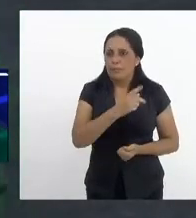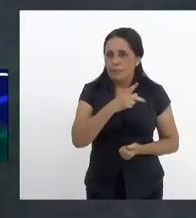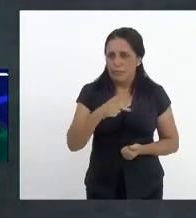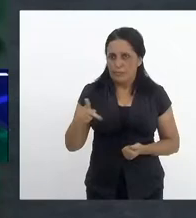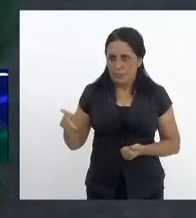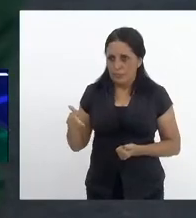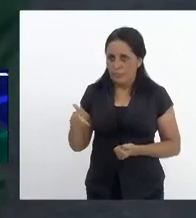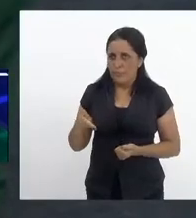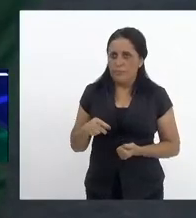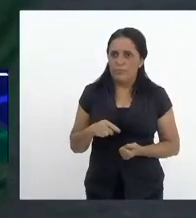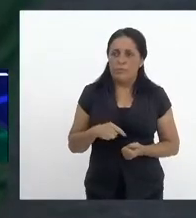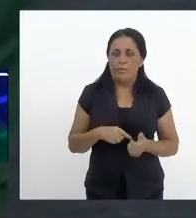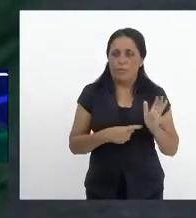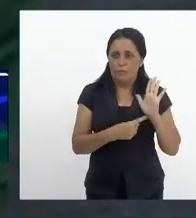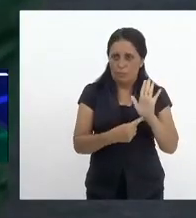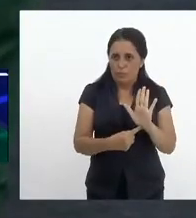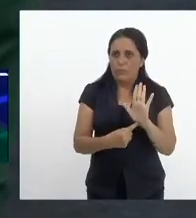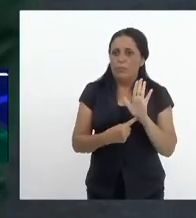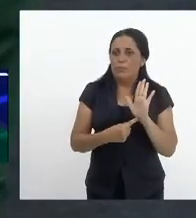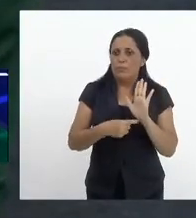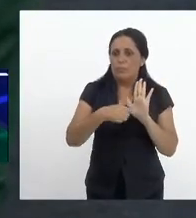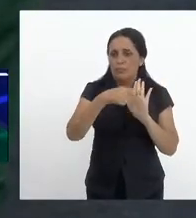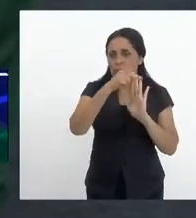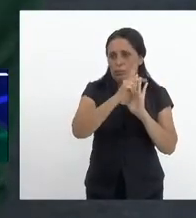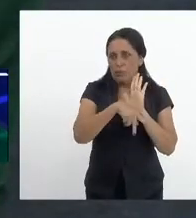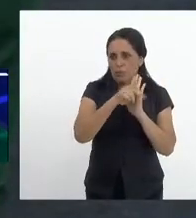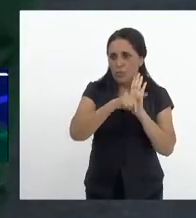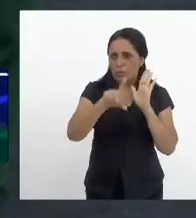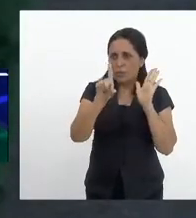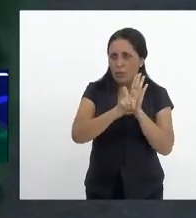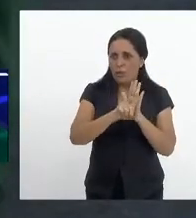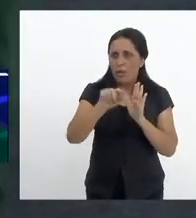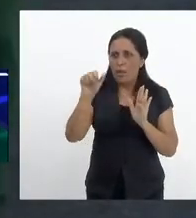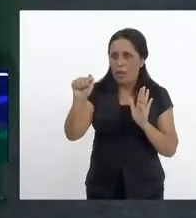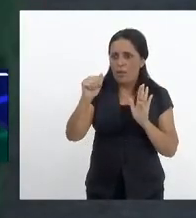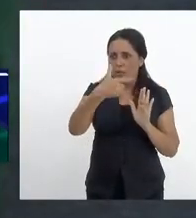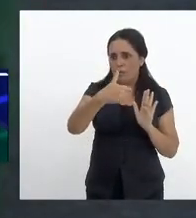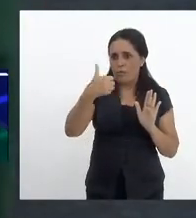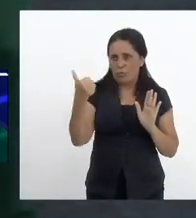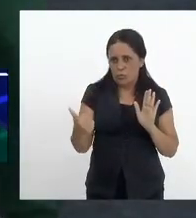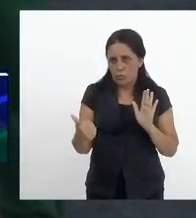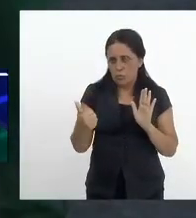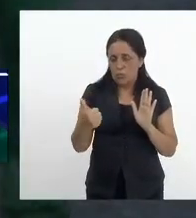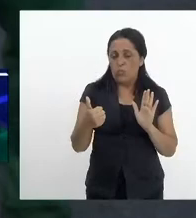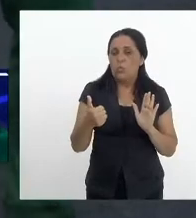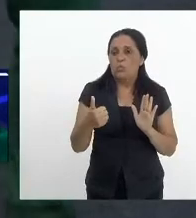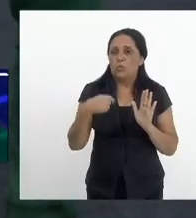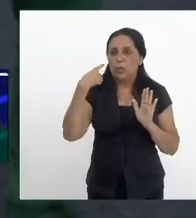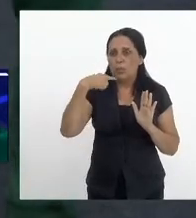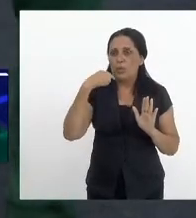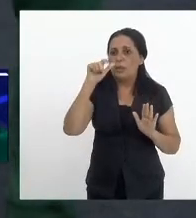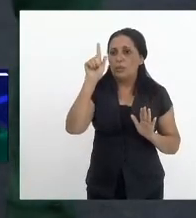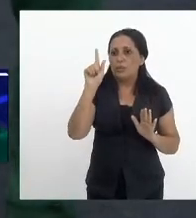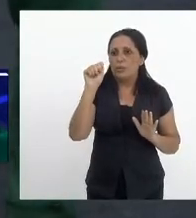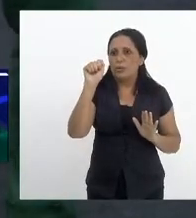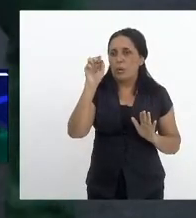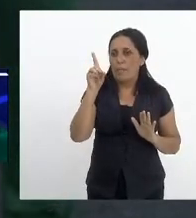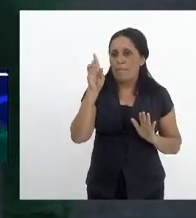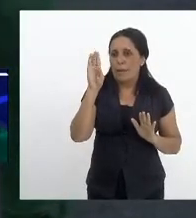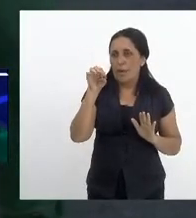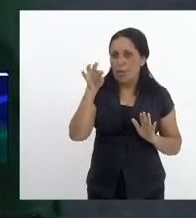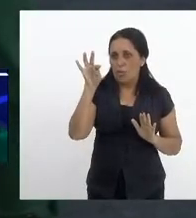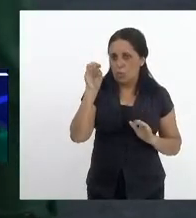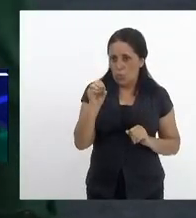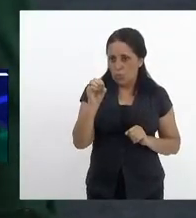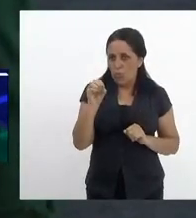parecer ao projeto de lei 3554-A de 2021. De autoria do deputado Galberto. Parecer às emendas é favorável